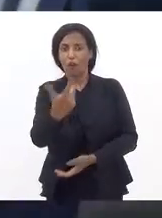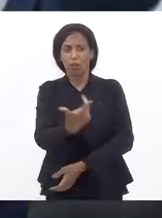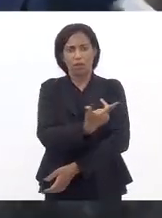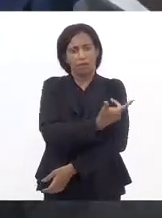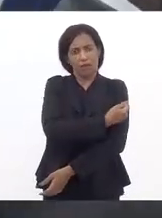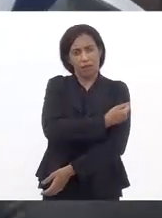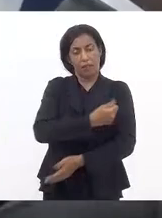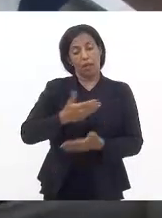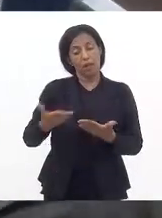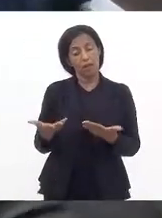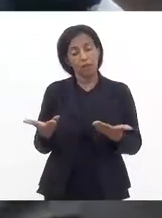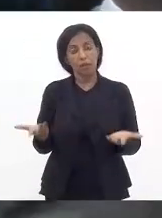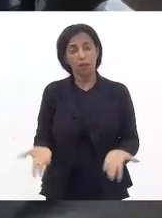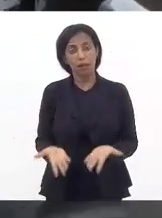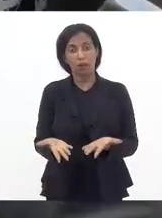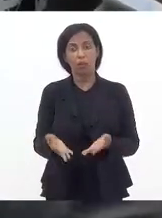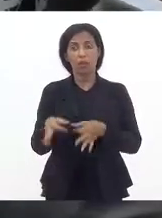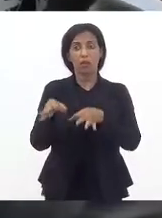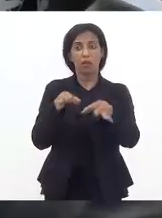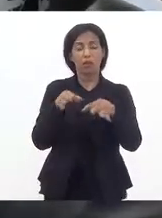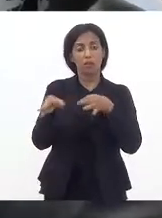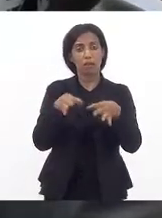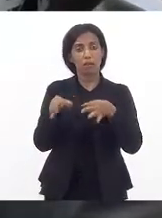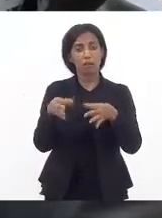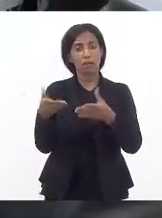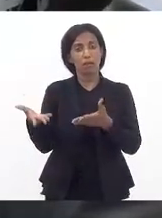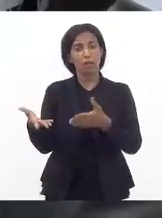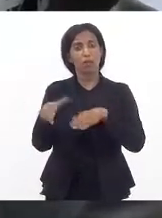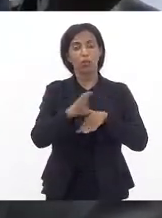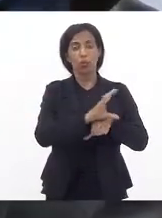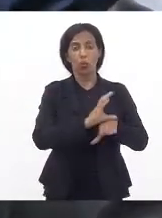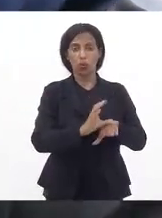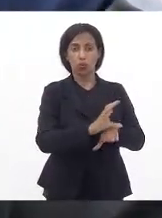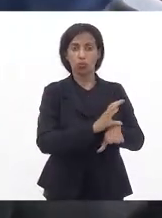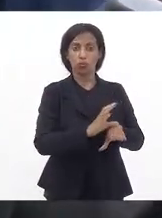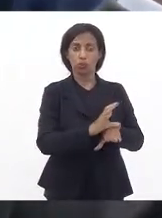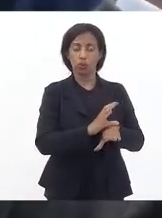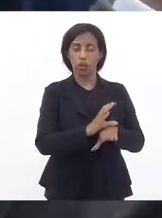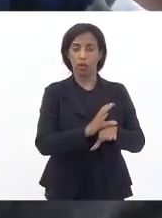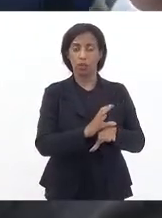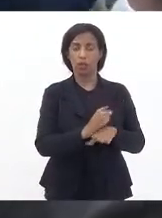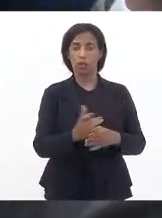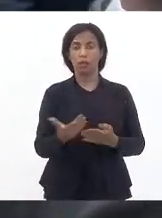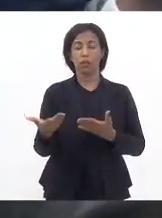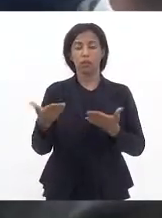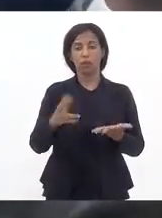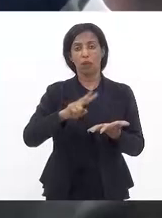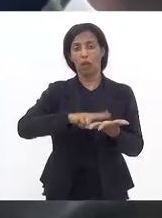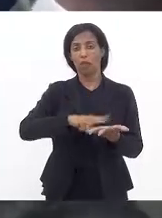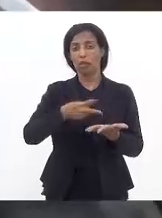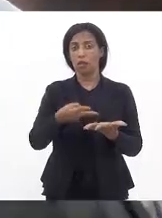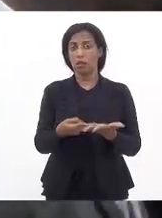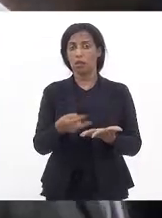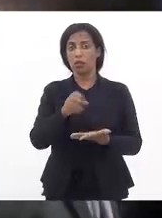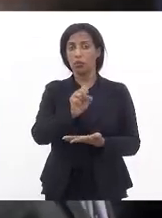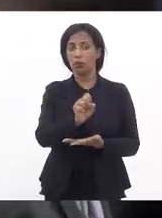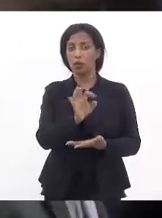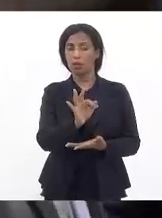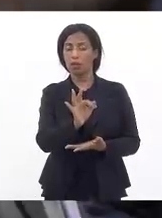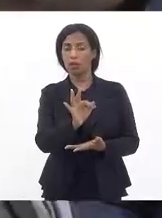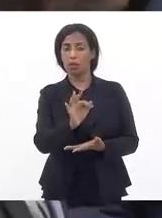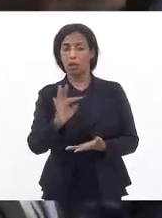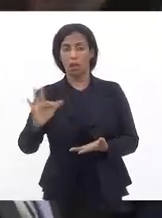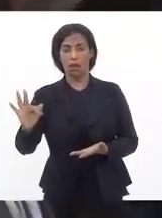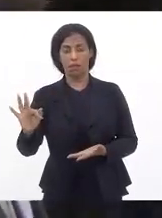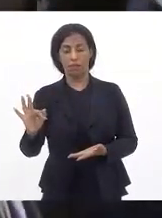eu considero portanto que esse projeto padece de inconstitucionalidade segundo essa interpretação do Supremo Tribunal Federal